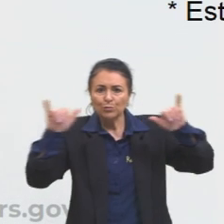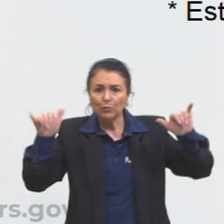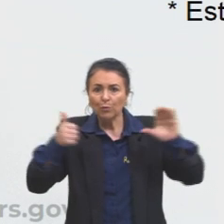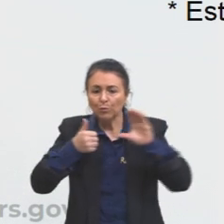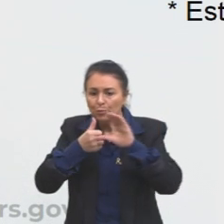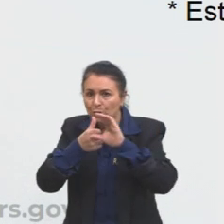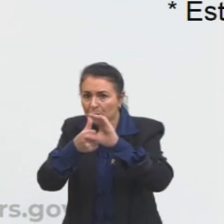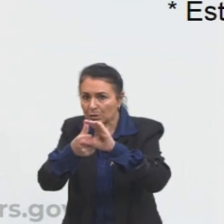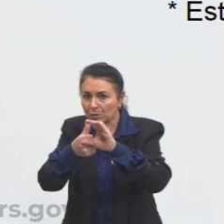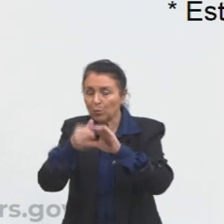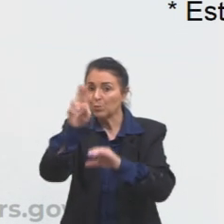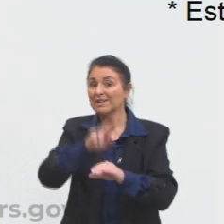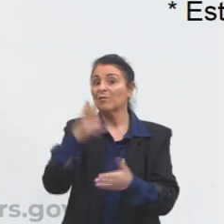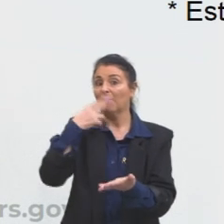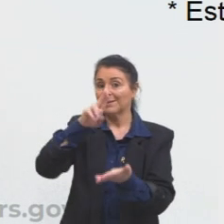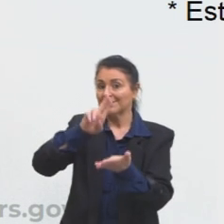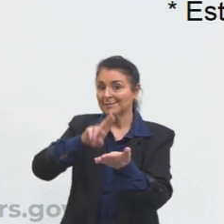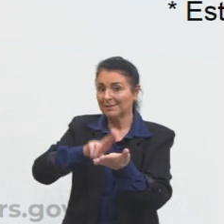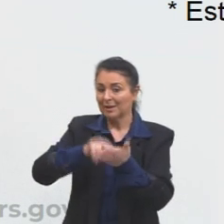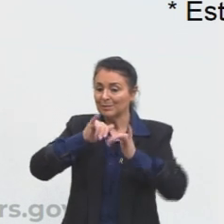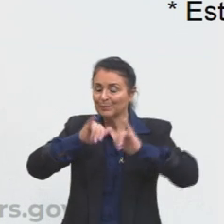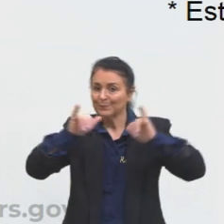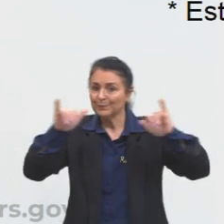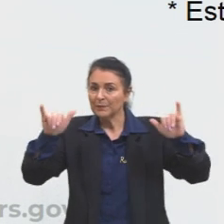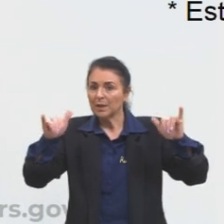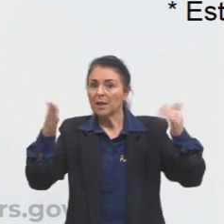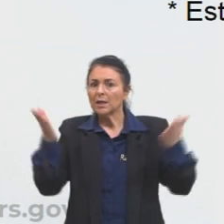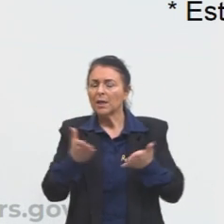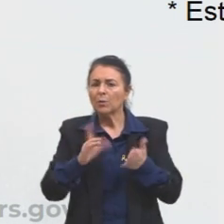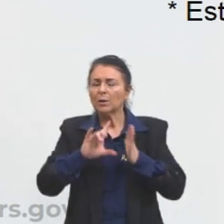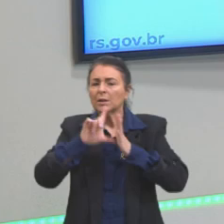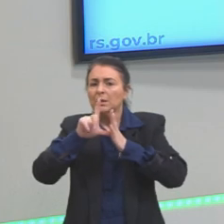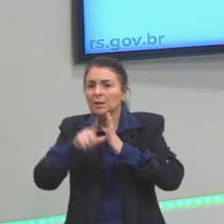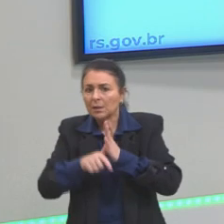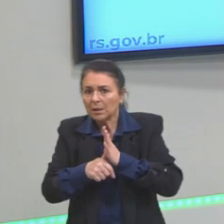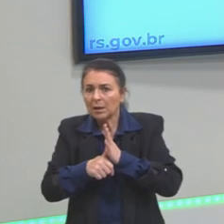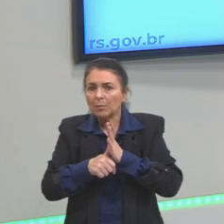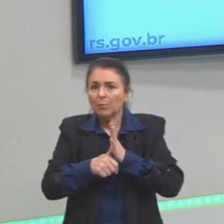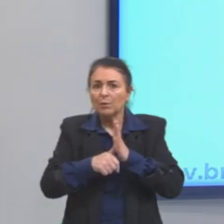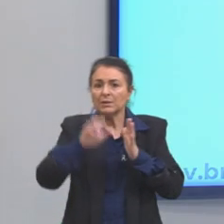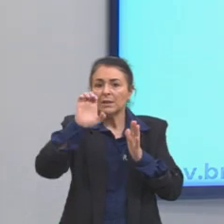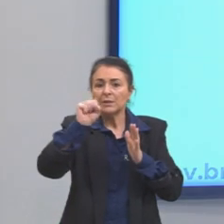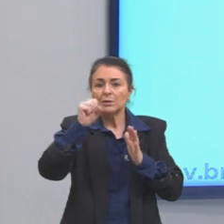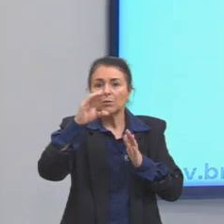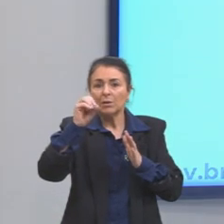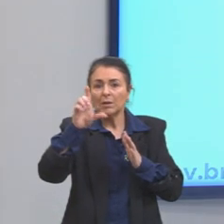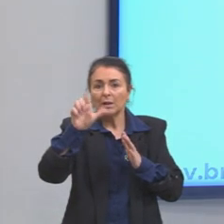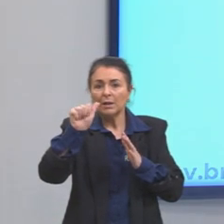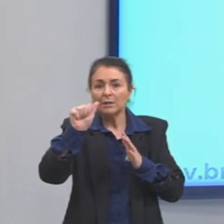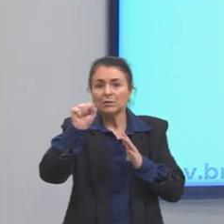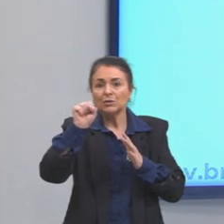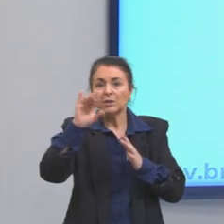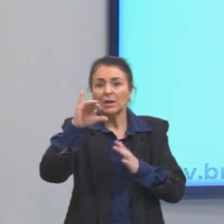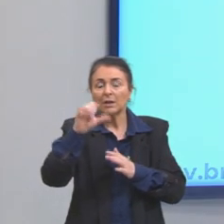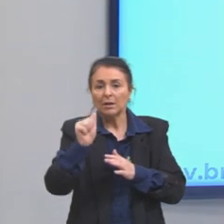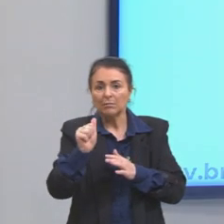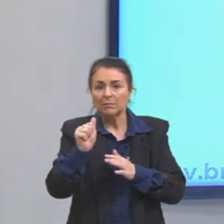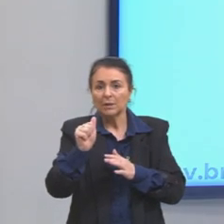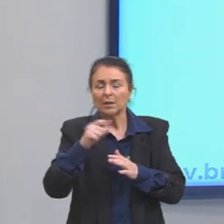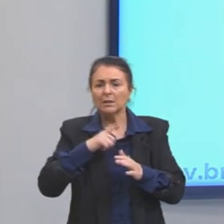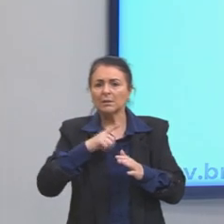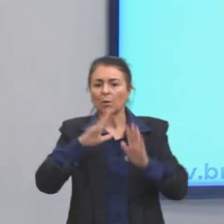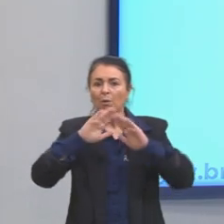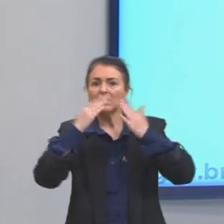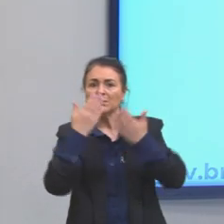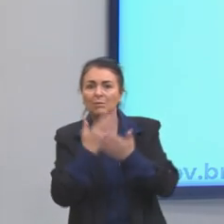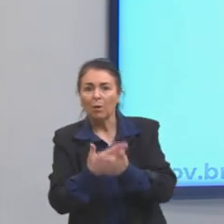cristianismo através de cartas e agora que nós estamos estamos um pouco mais tarde aqui na Escolástica que as são escolas